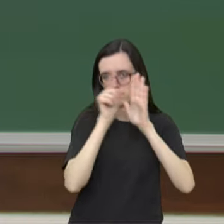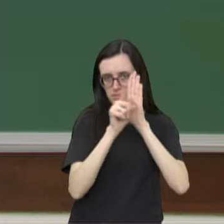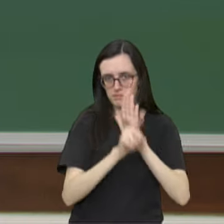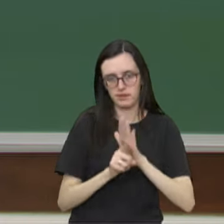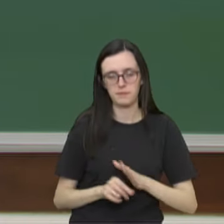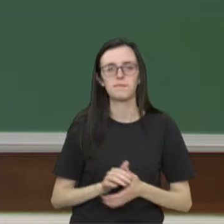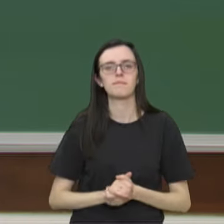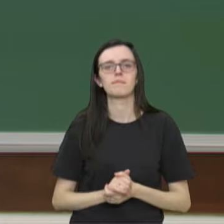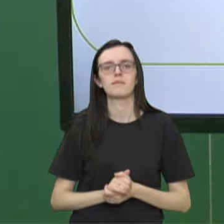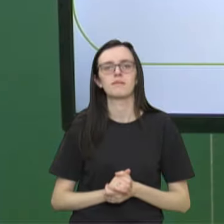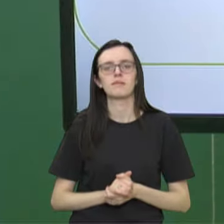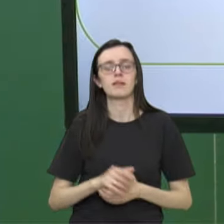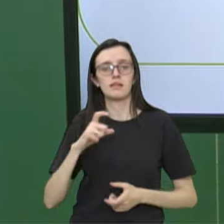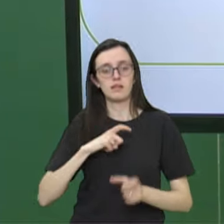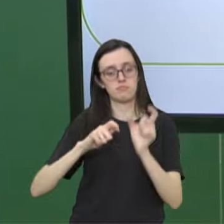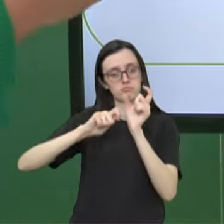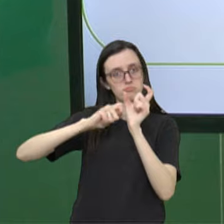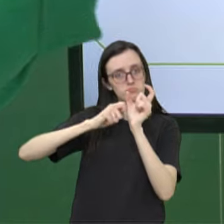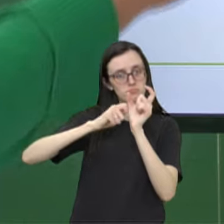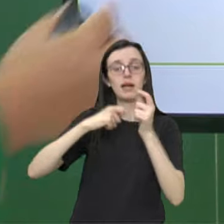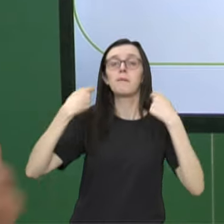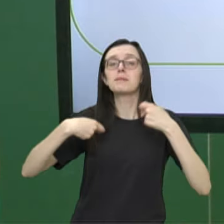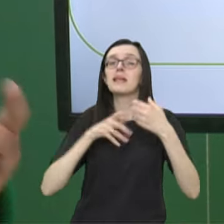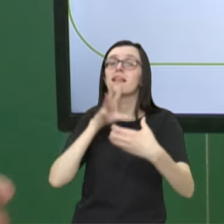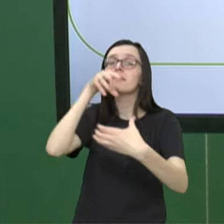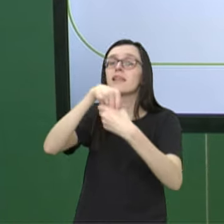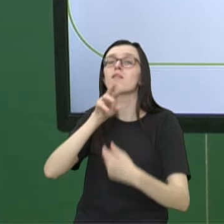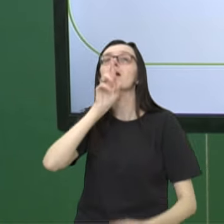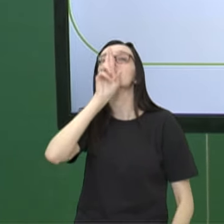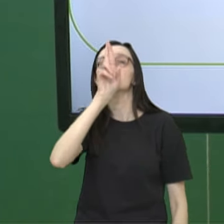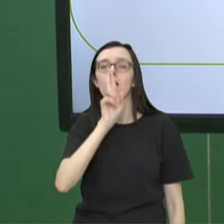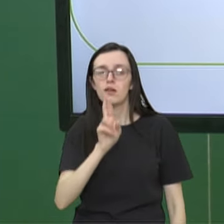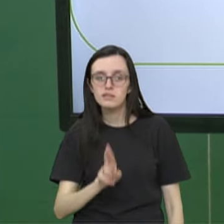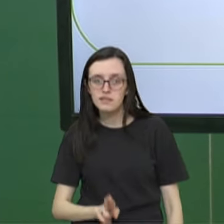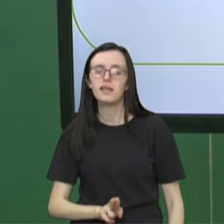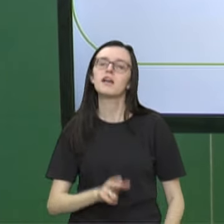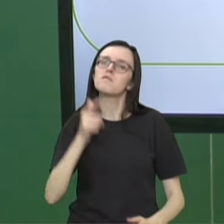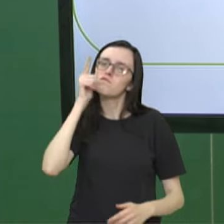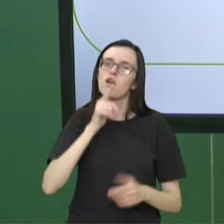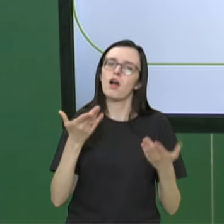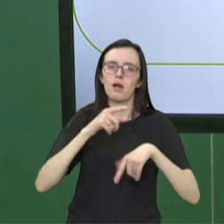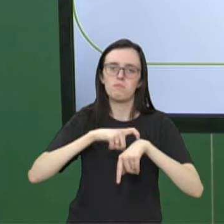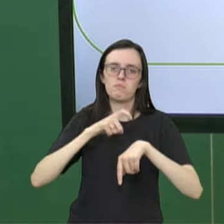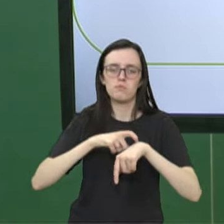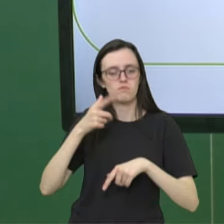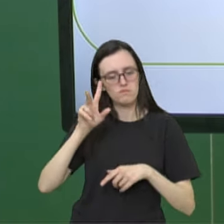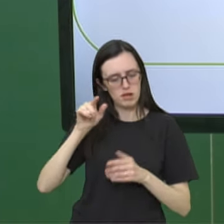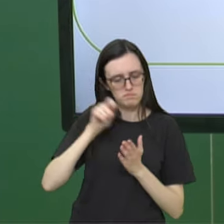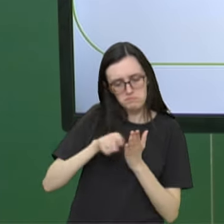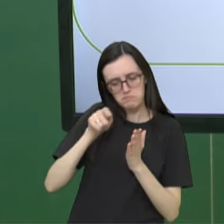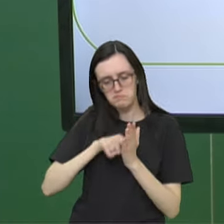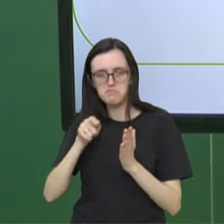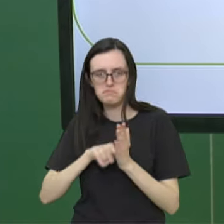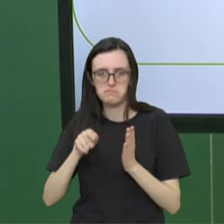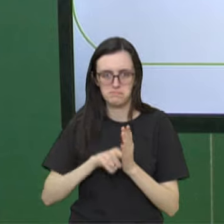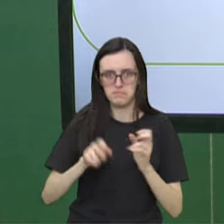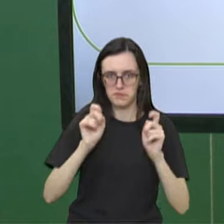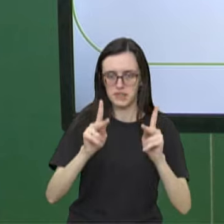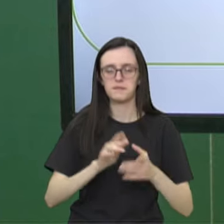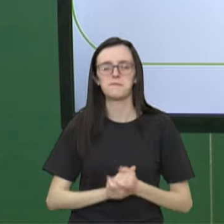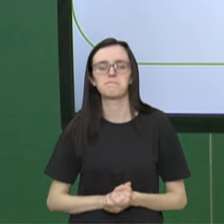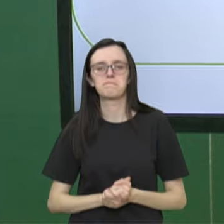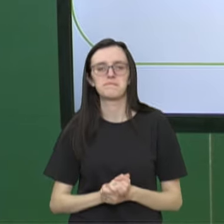falar palavras-chave que devem conter em cada uma dessas questões durante esse momento de desenvolvimento dessas questões aí postas, tá